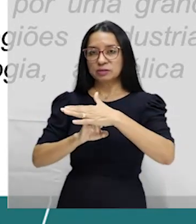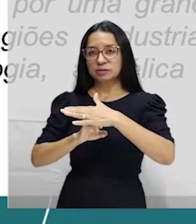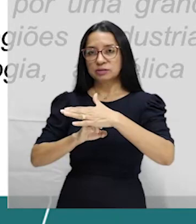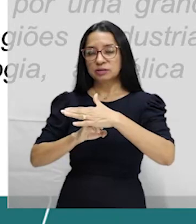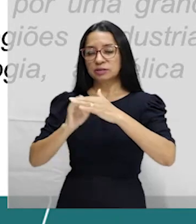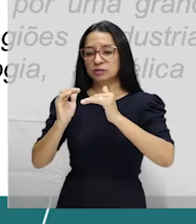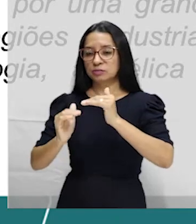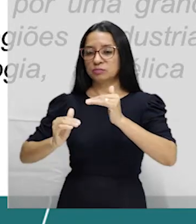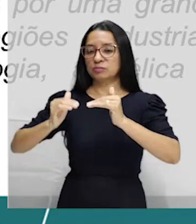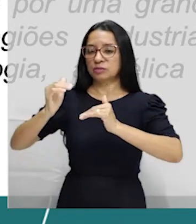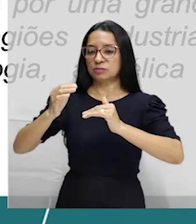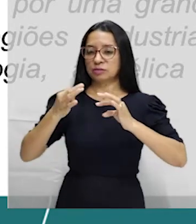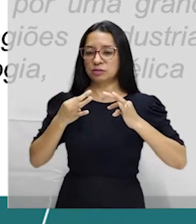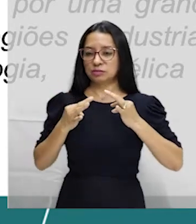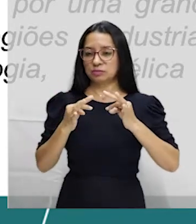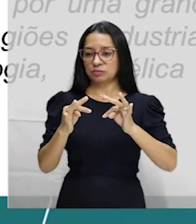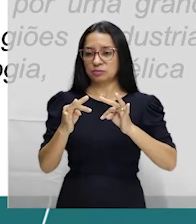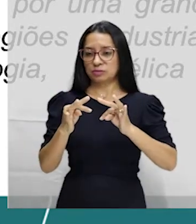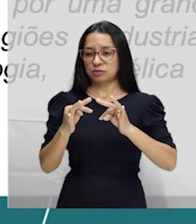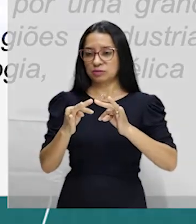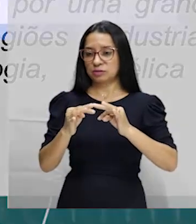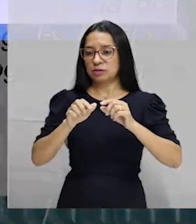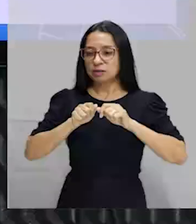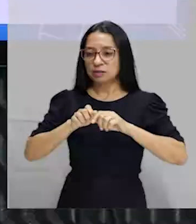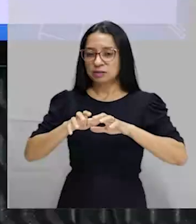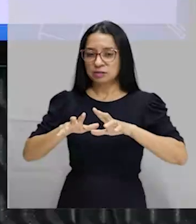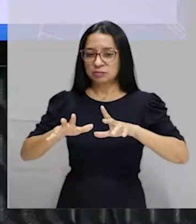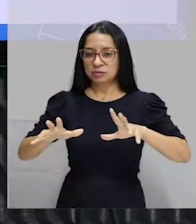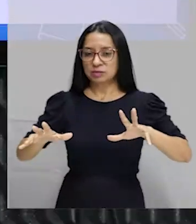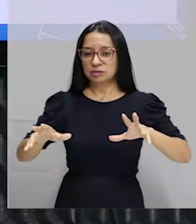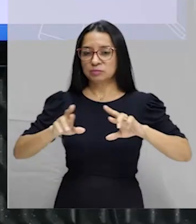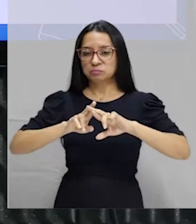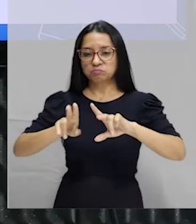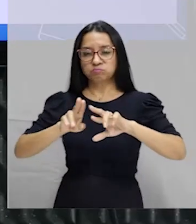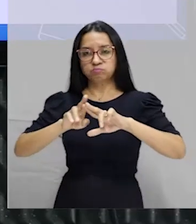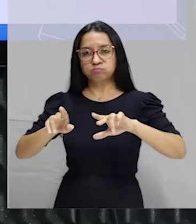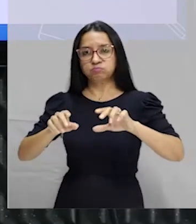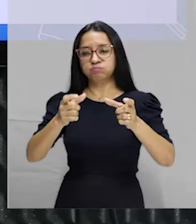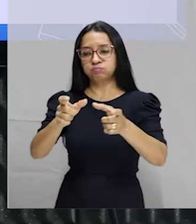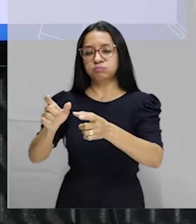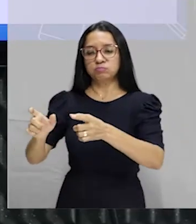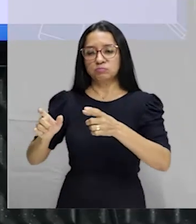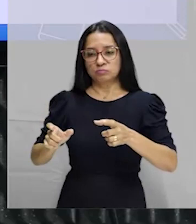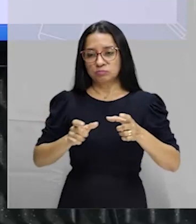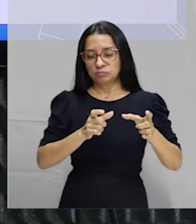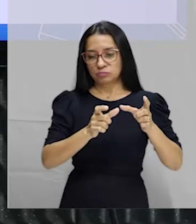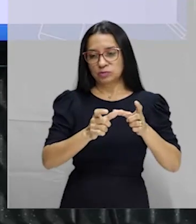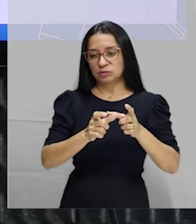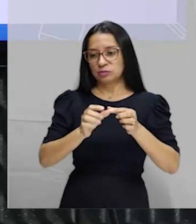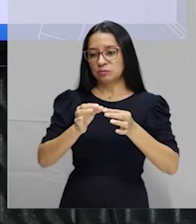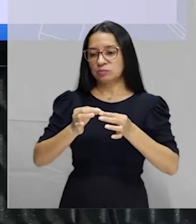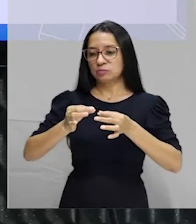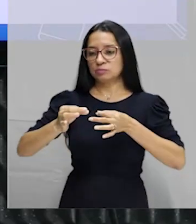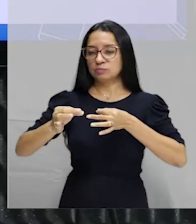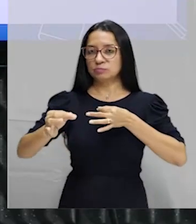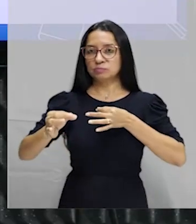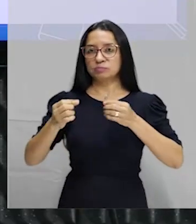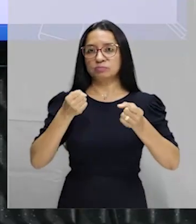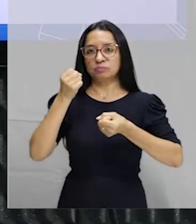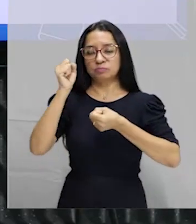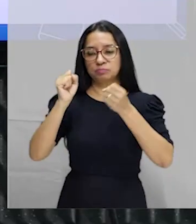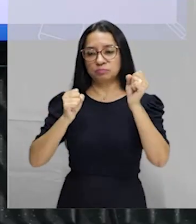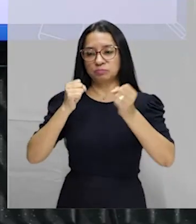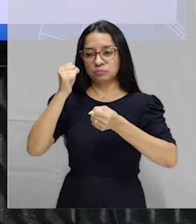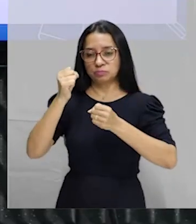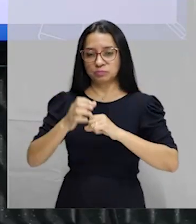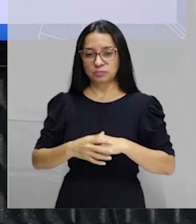localizações, distantes das regiões industriais tradicionais. A eletrônica, a informática, a biotecnologia, a